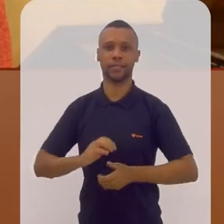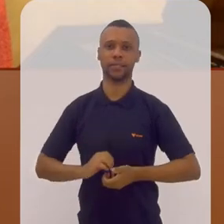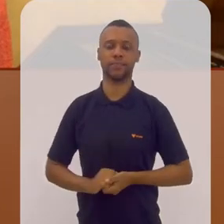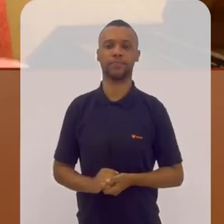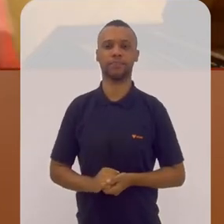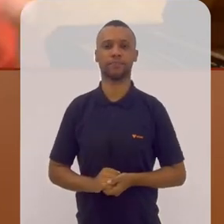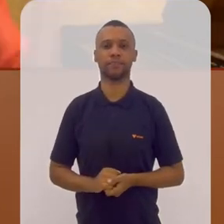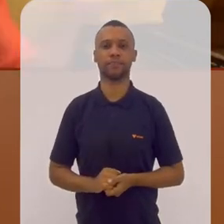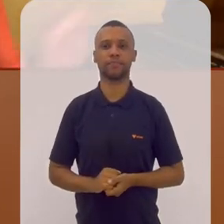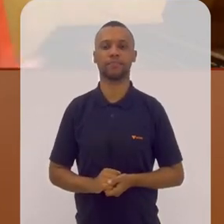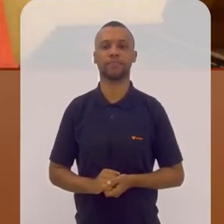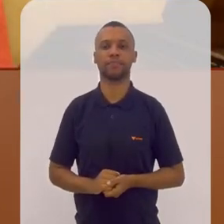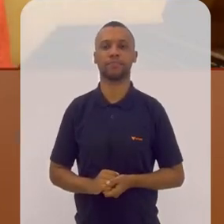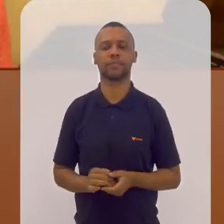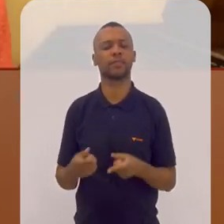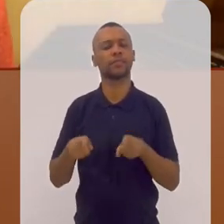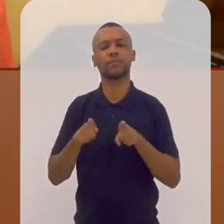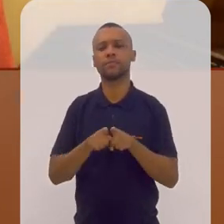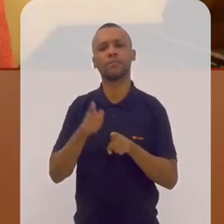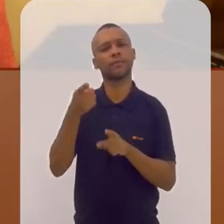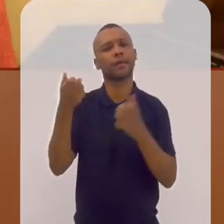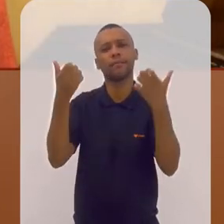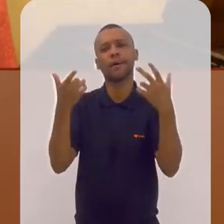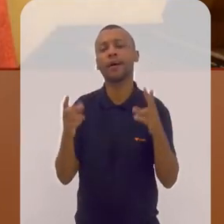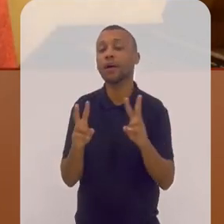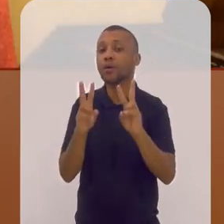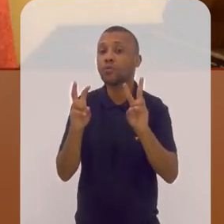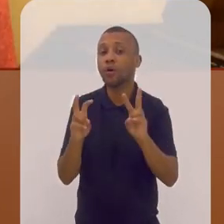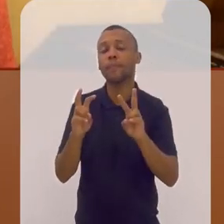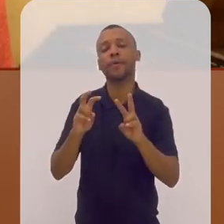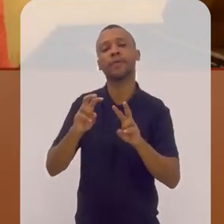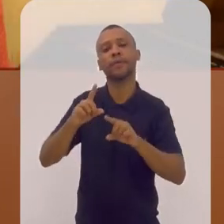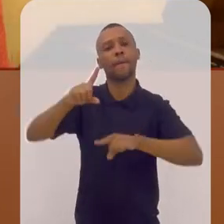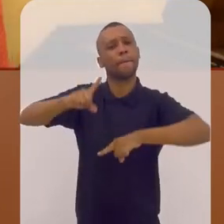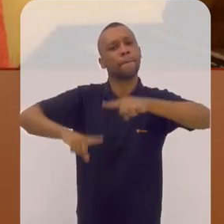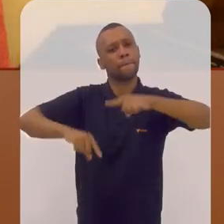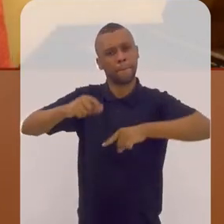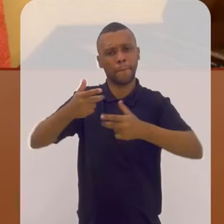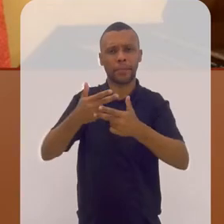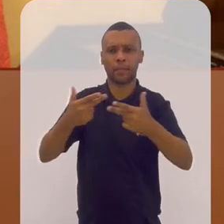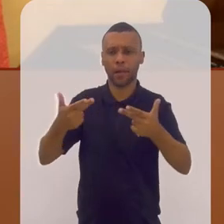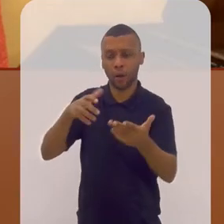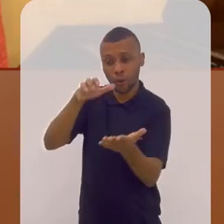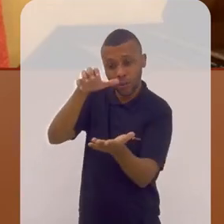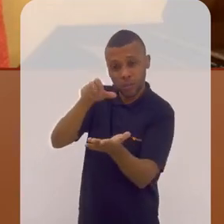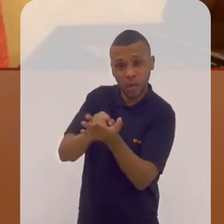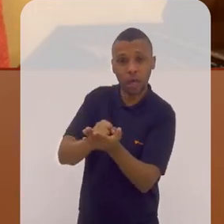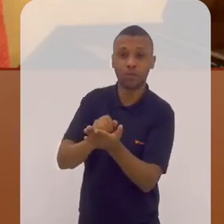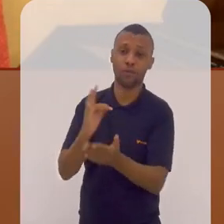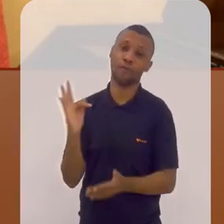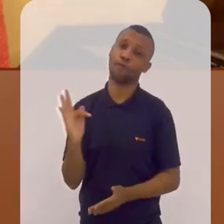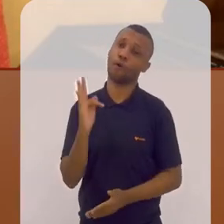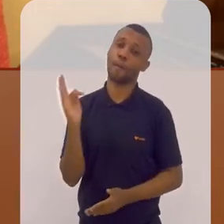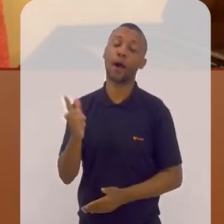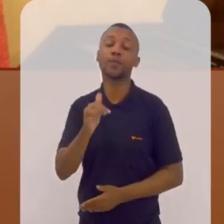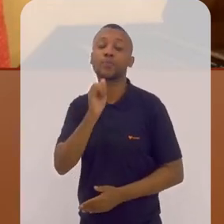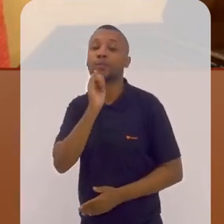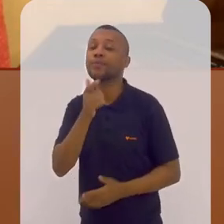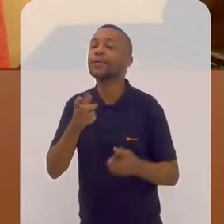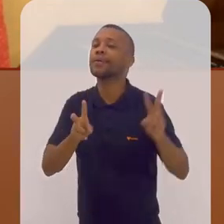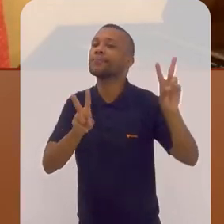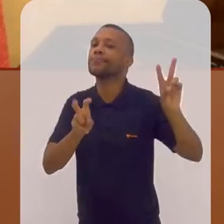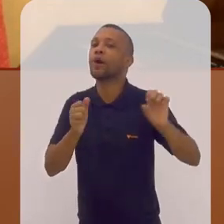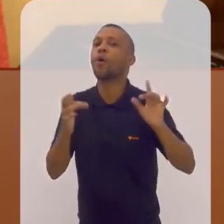com partes para os estudantes. E quando você fala sobre esses acervos formais, você falou, por